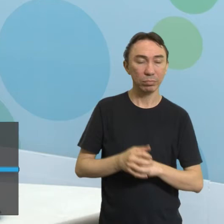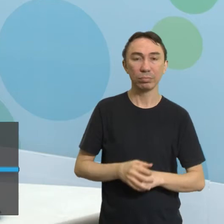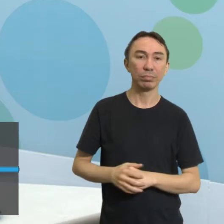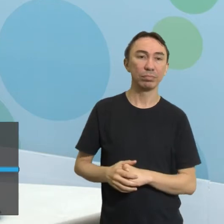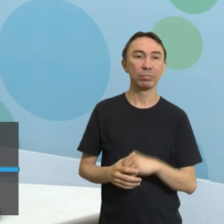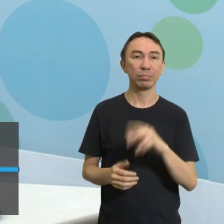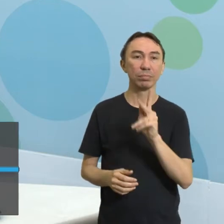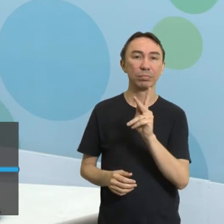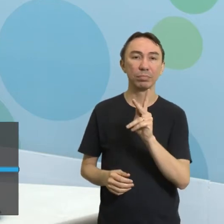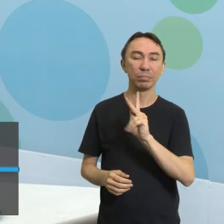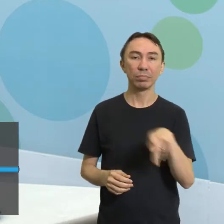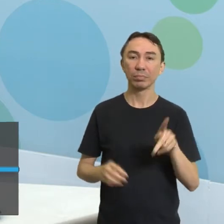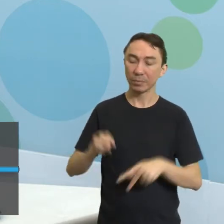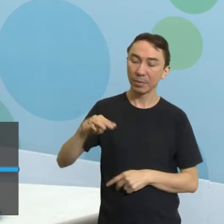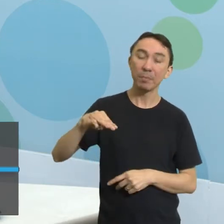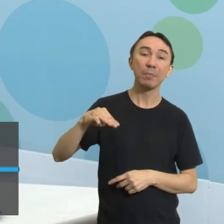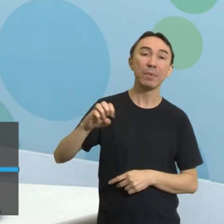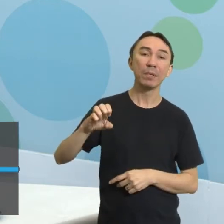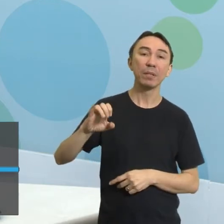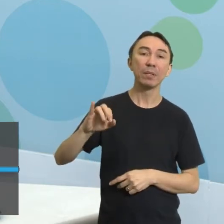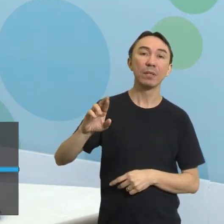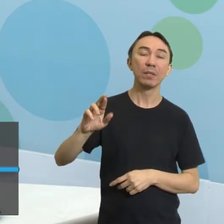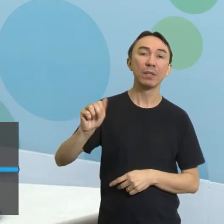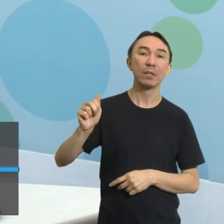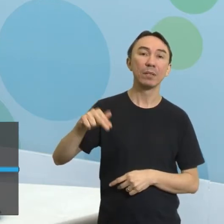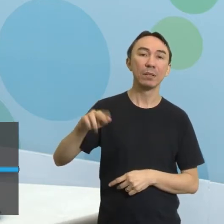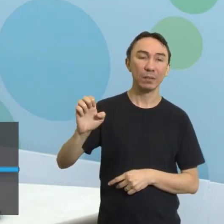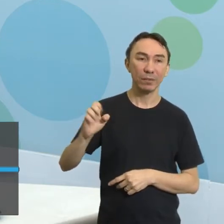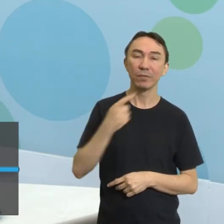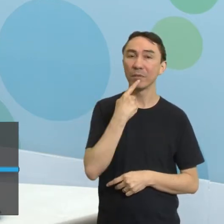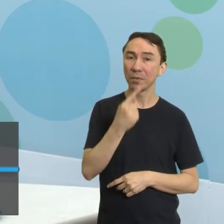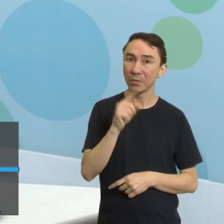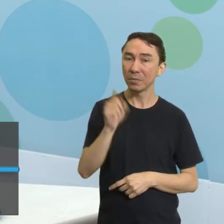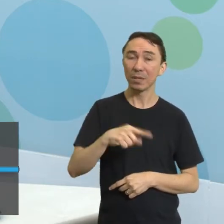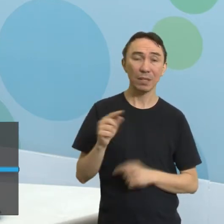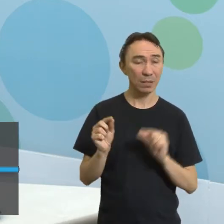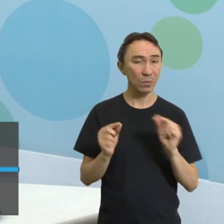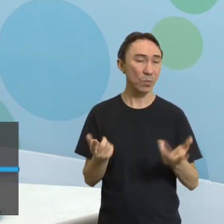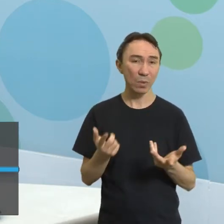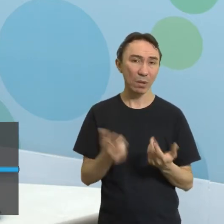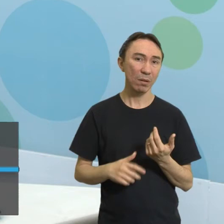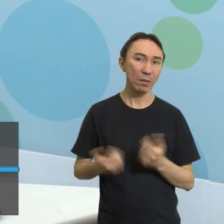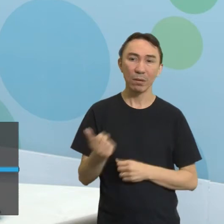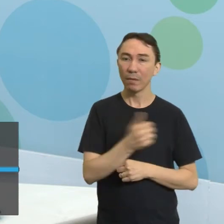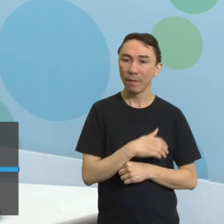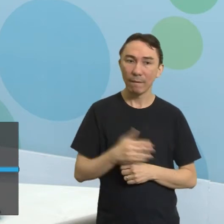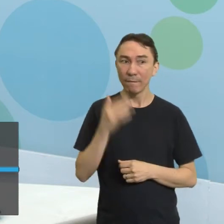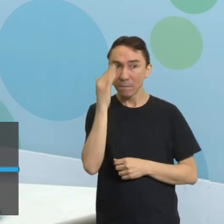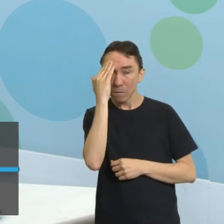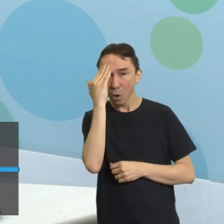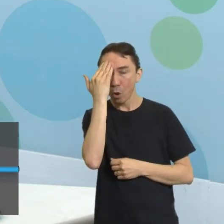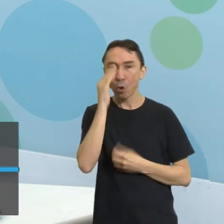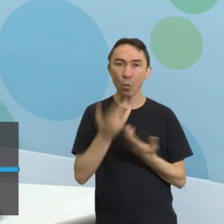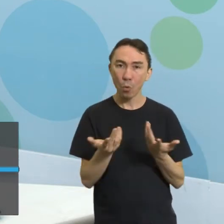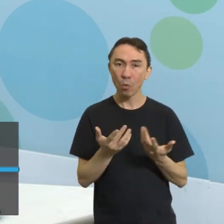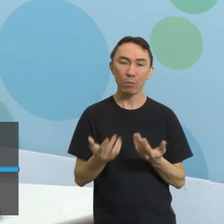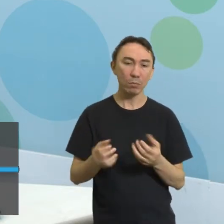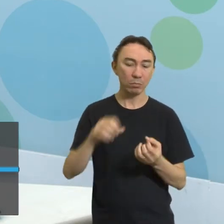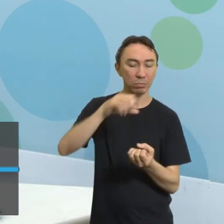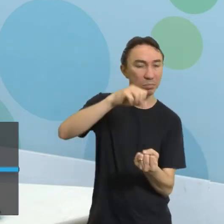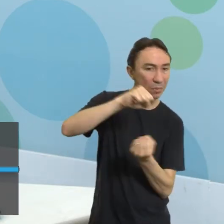Meliane trouxe a questão da conscientização, Guilherme, sustentabilidade, professora